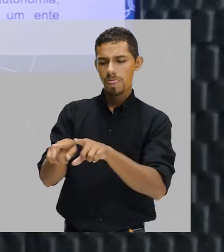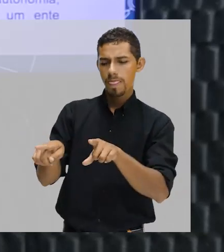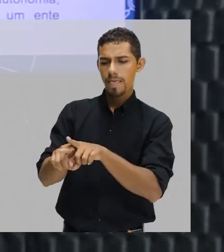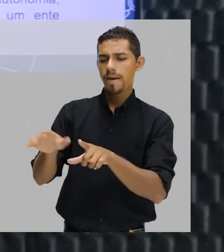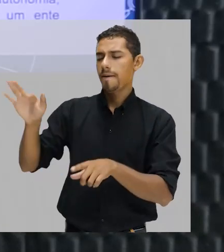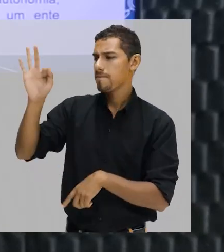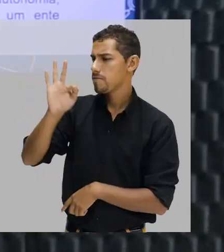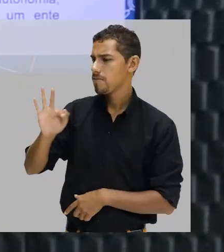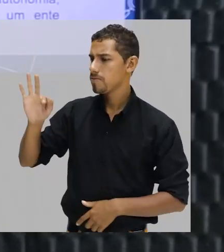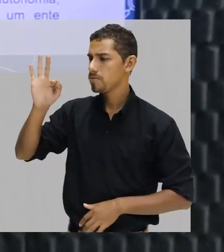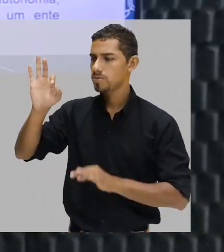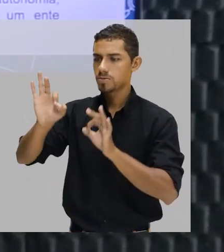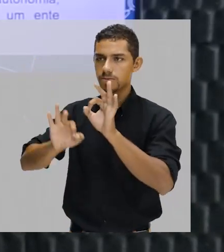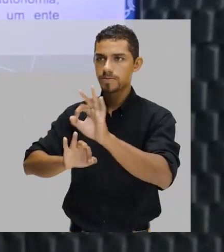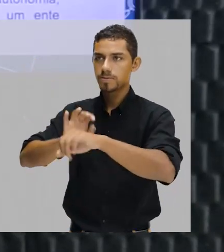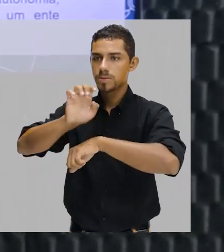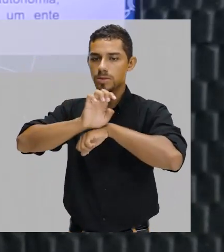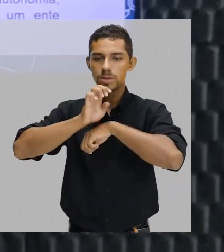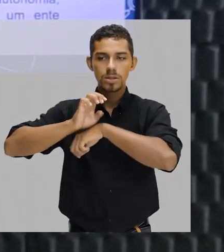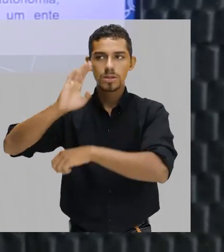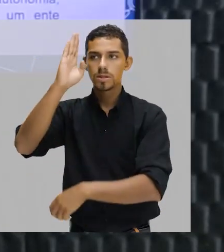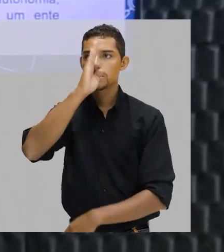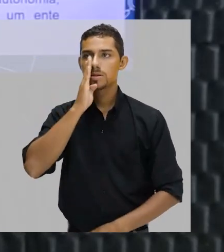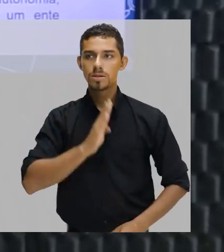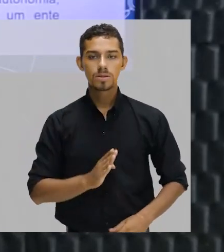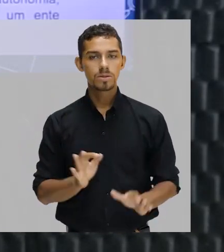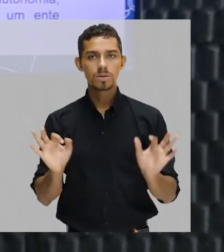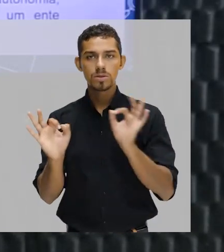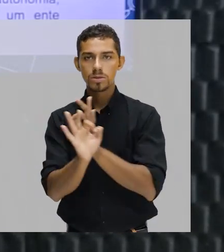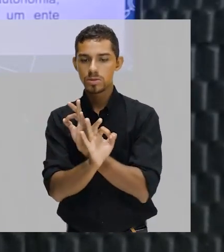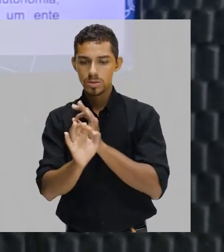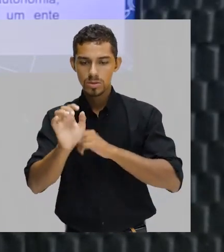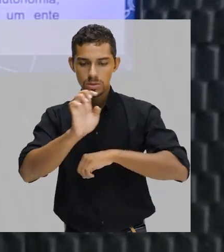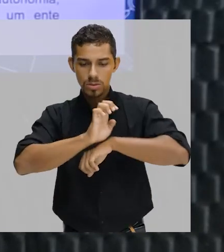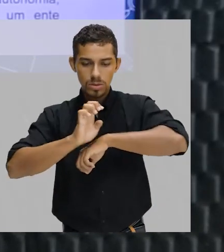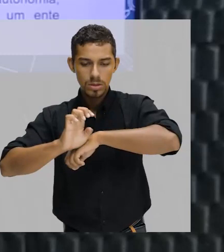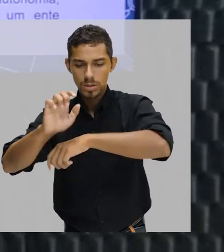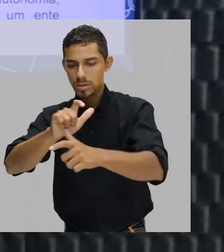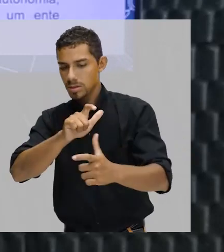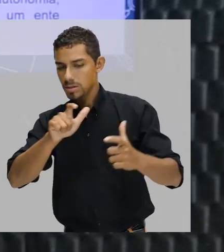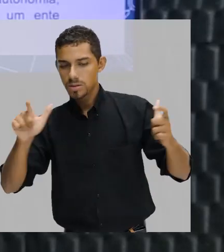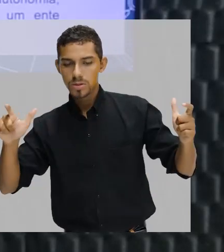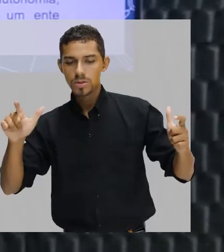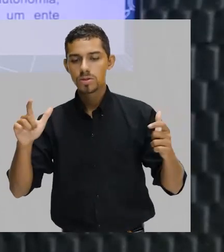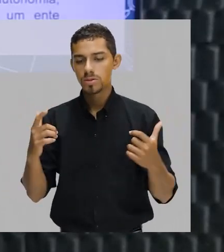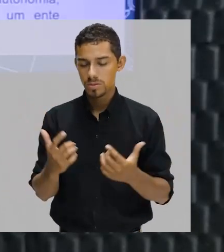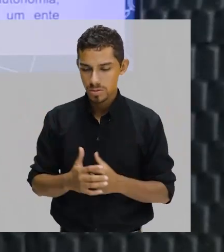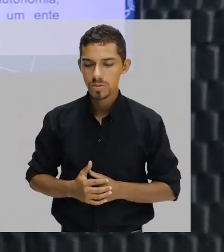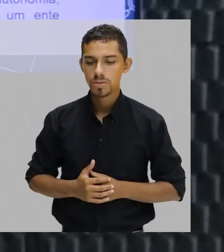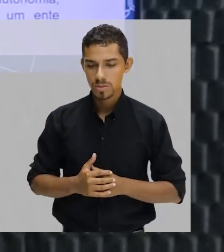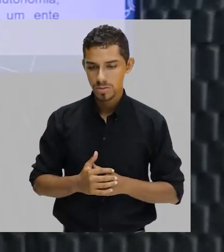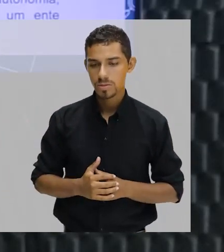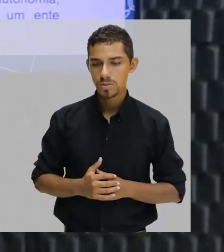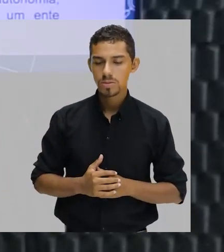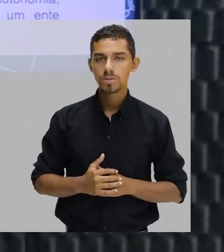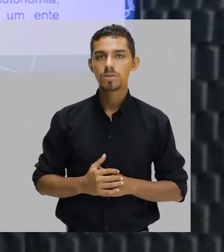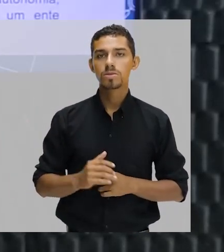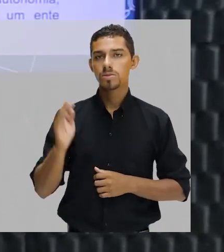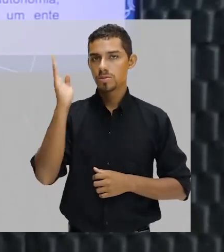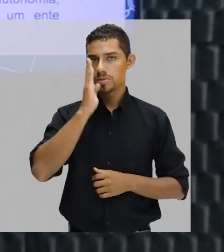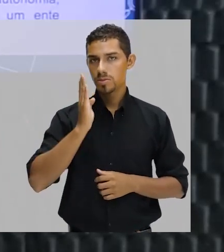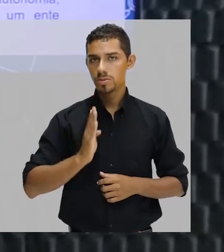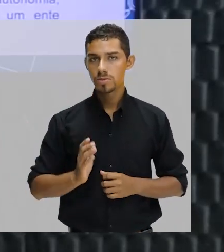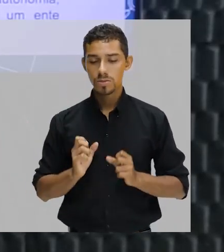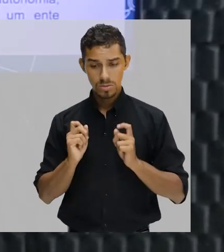estados que formam o Brasil. Nenhum estado pode se separar, pois o ente maior soberano é o nosso país, é o